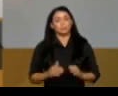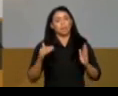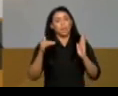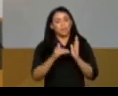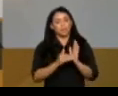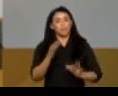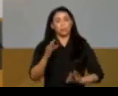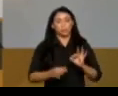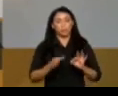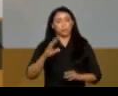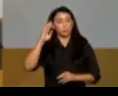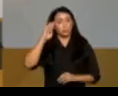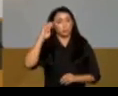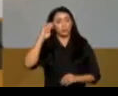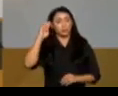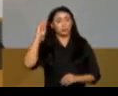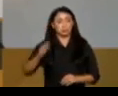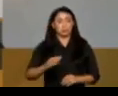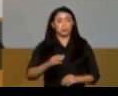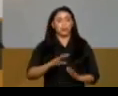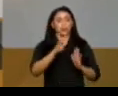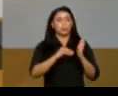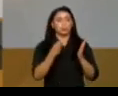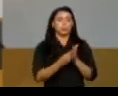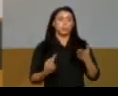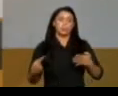relator e voto pelo deferimento da liminar para suspender a criação de subsidiárias e, consequentemente,